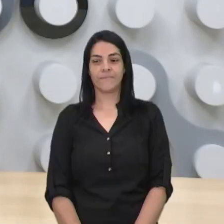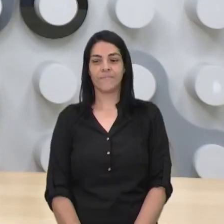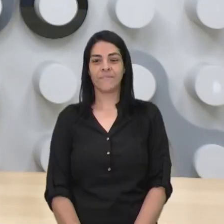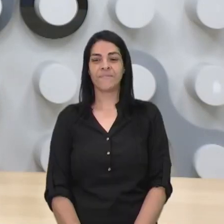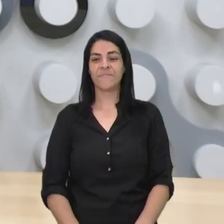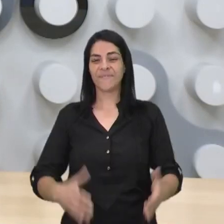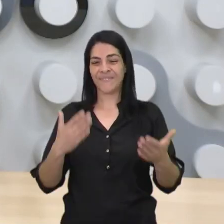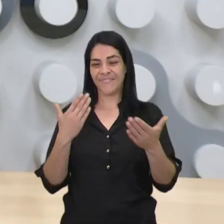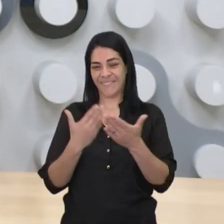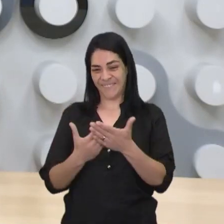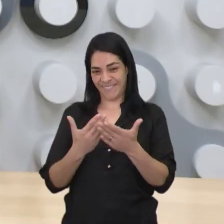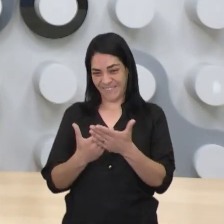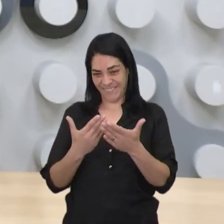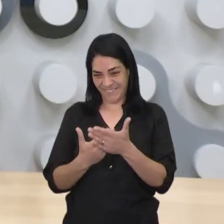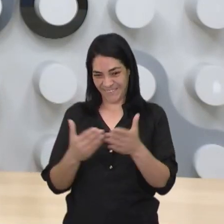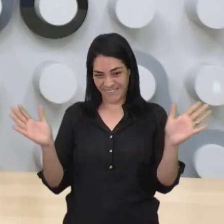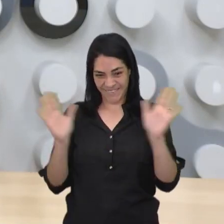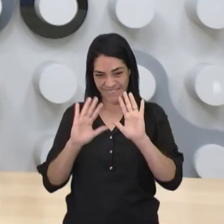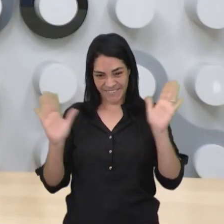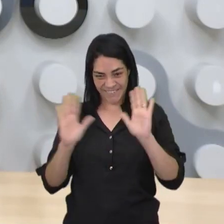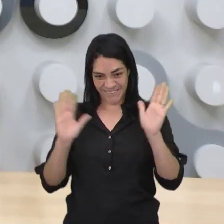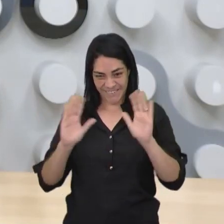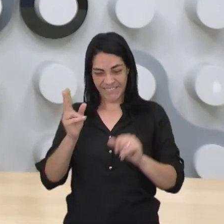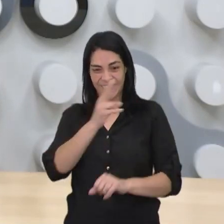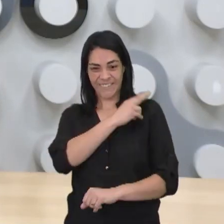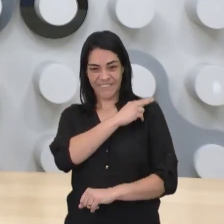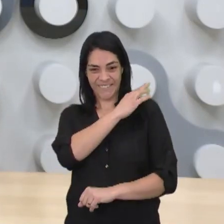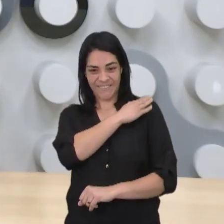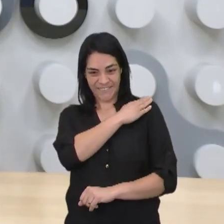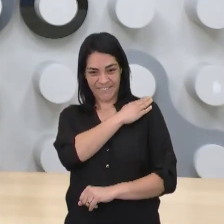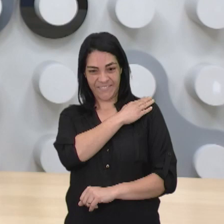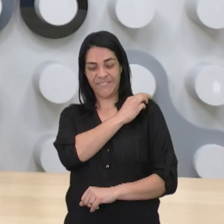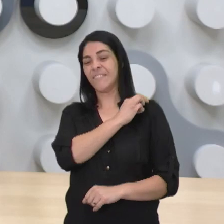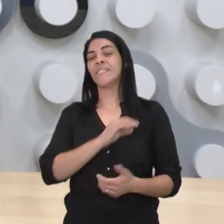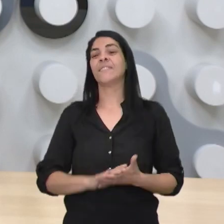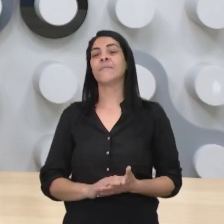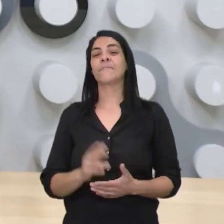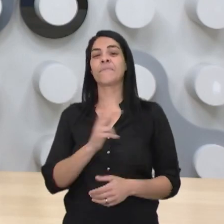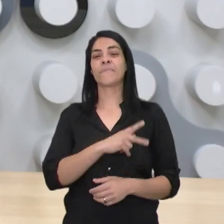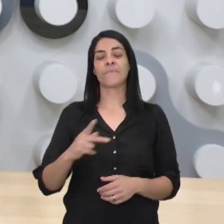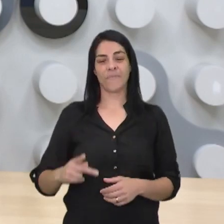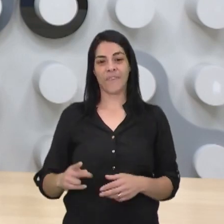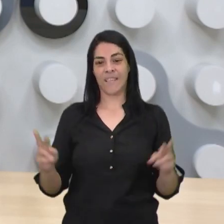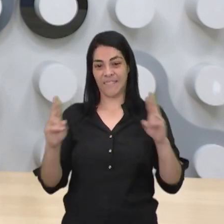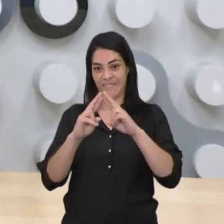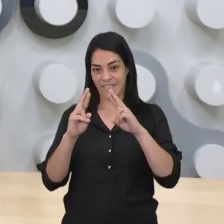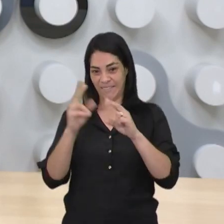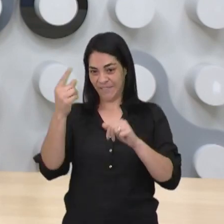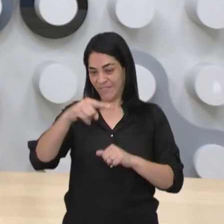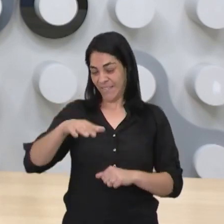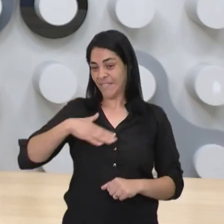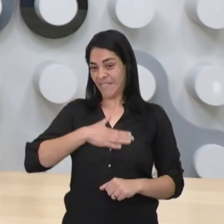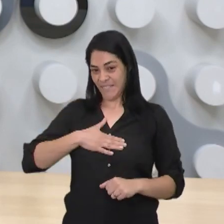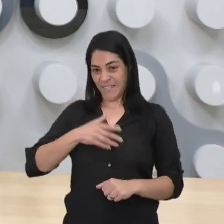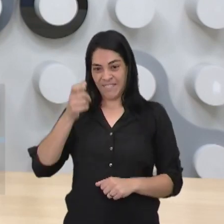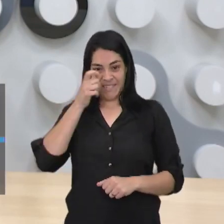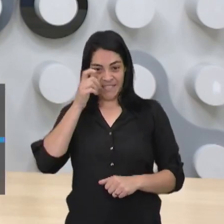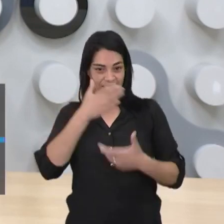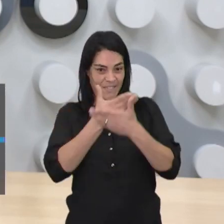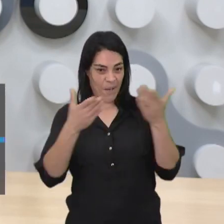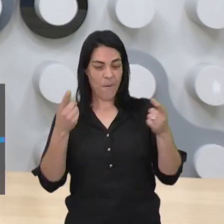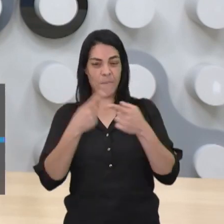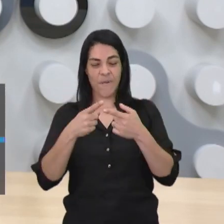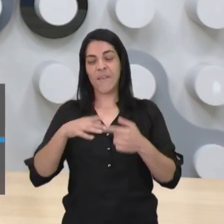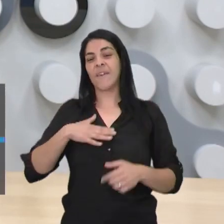Olá, estudantes da segunda série do ensino médio, professores da rede, você que gosta de nos assistir aqui porque gosta de